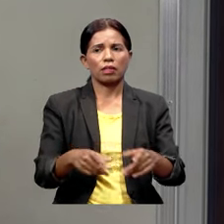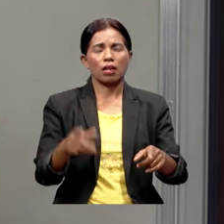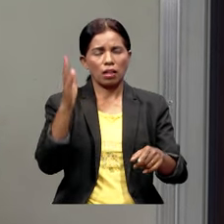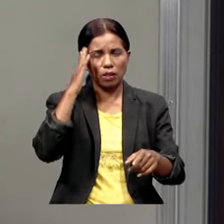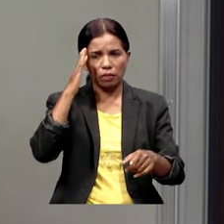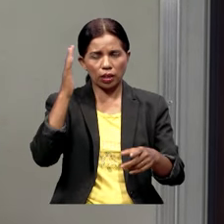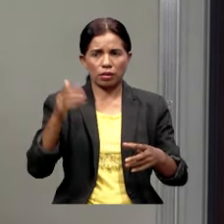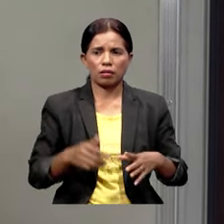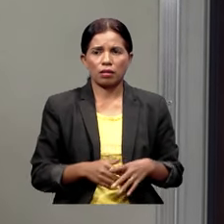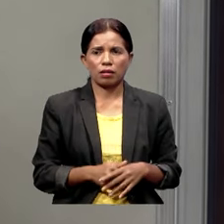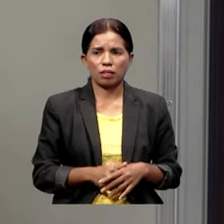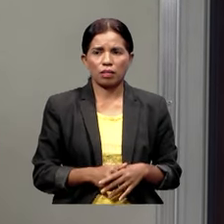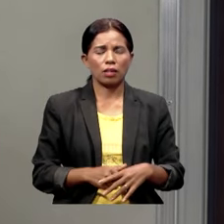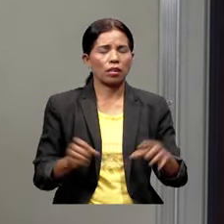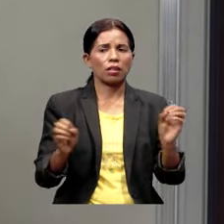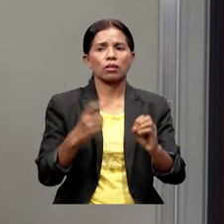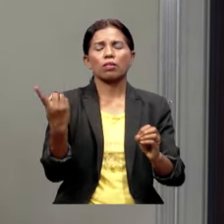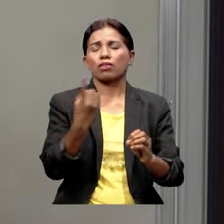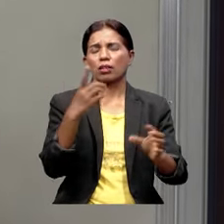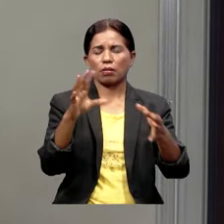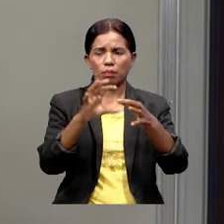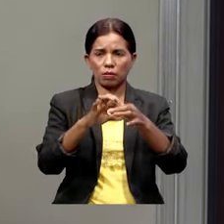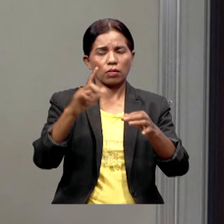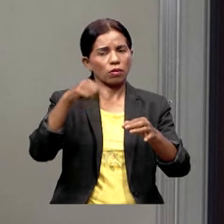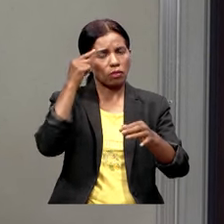katak, lá os dedos membro do governo siramaka,